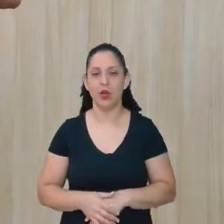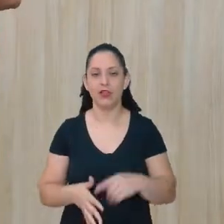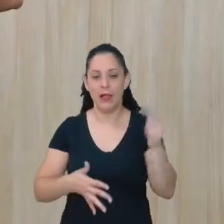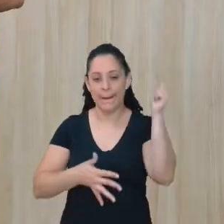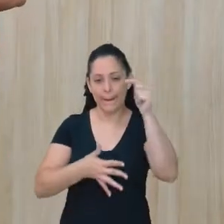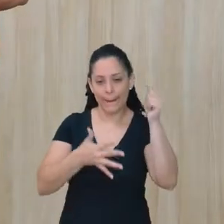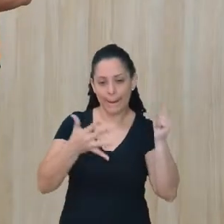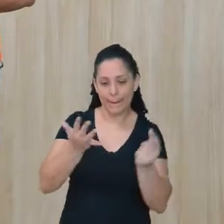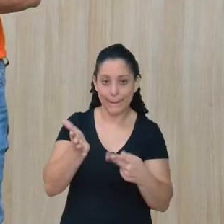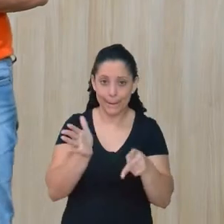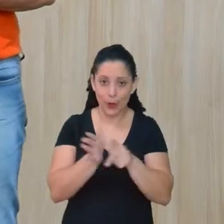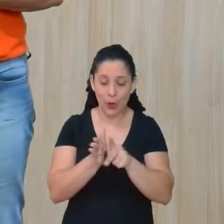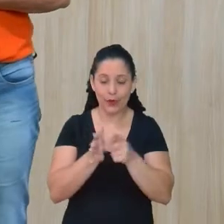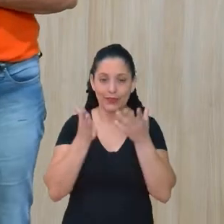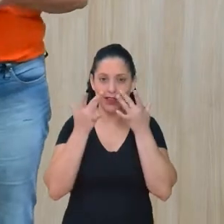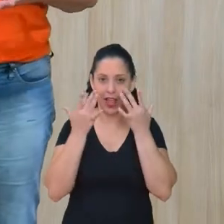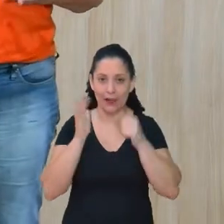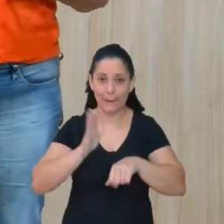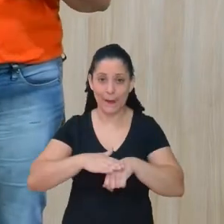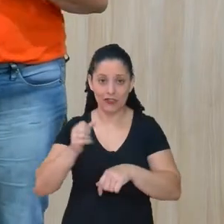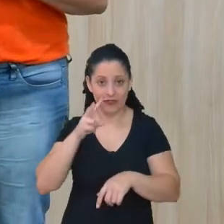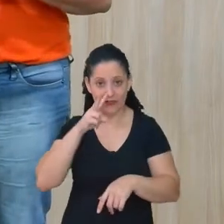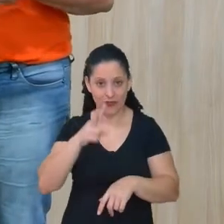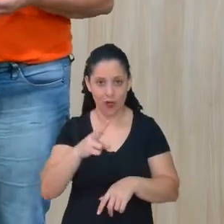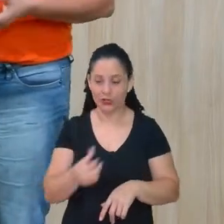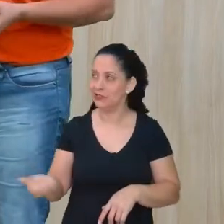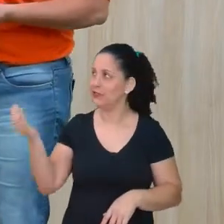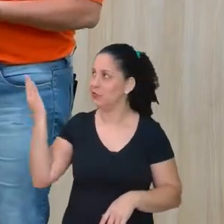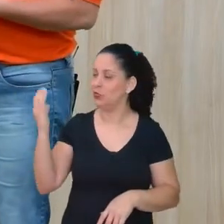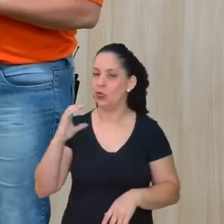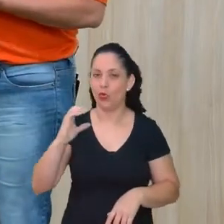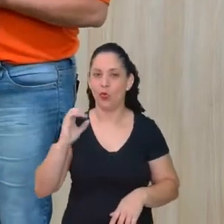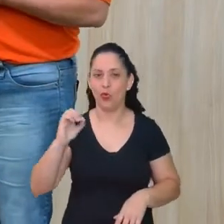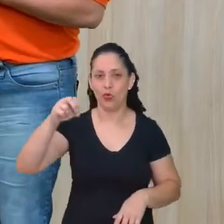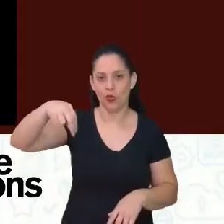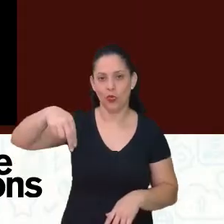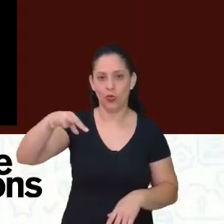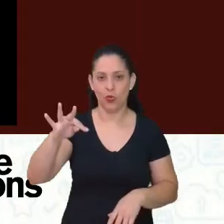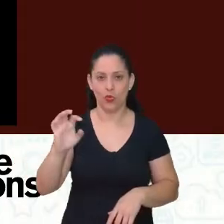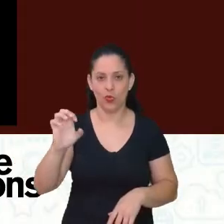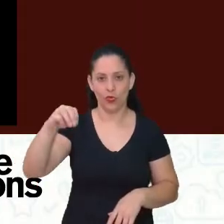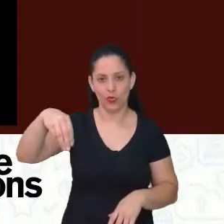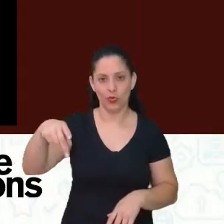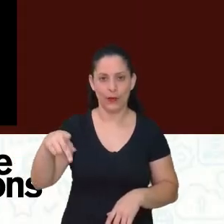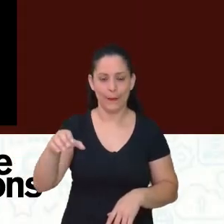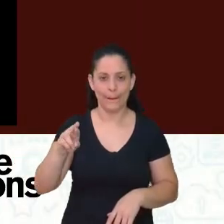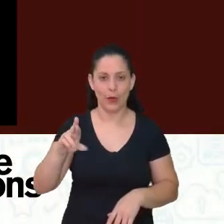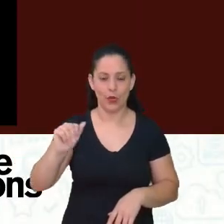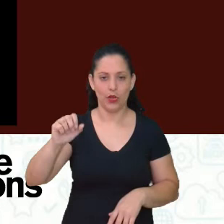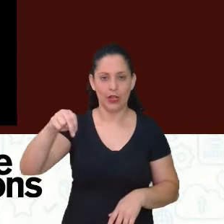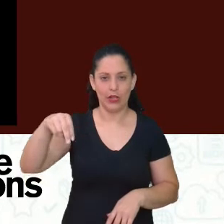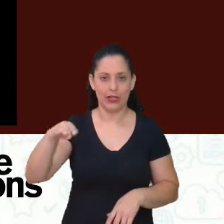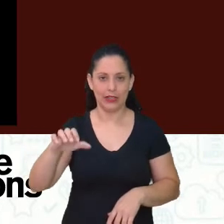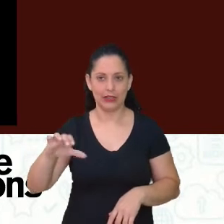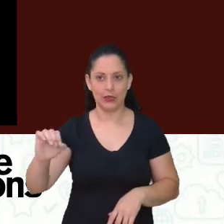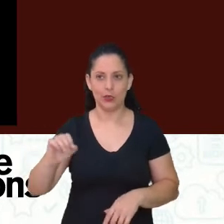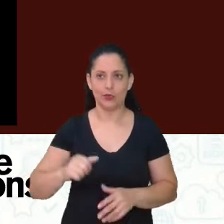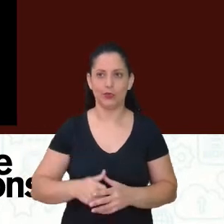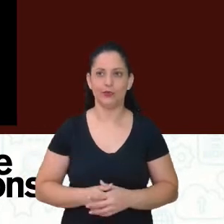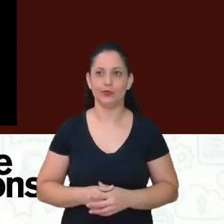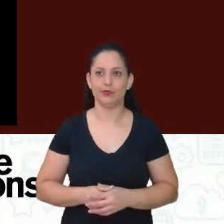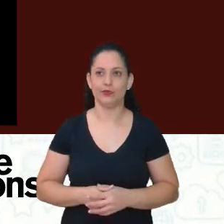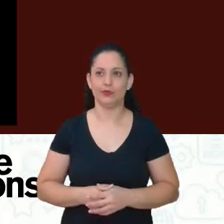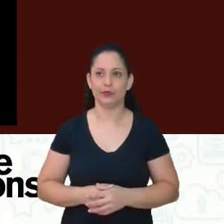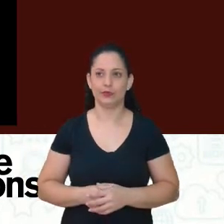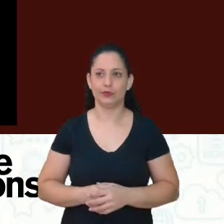mais fortes no teatro contemporâneo. Tá? Esse teatro, vamos ver um pouquinho, depois a gente Enquanto fala ele mais. dançava, seus